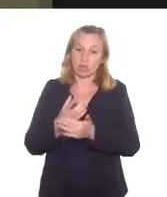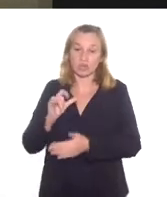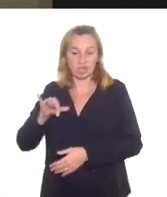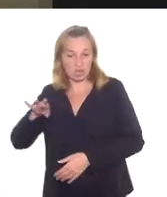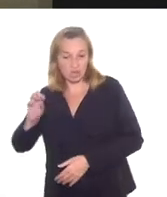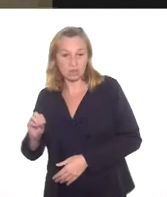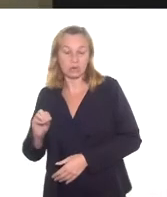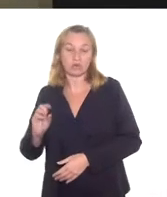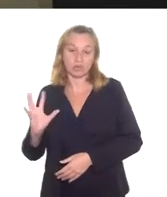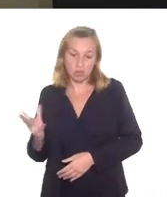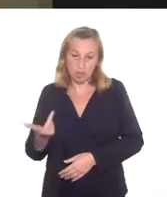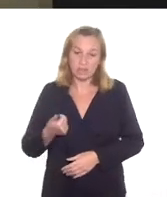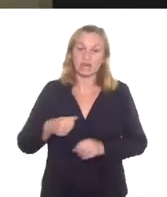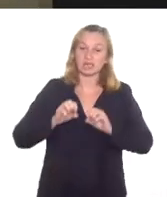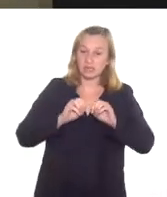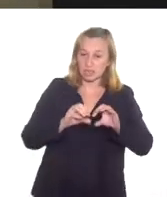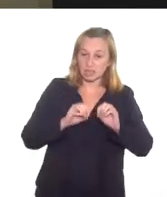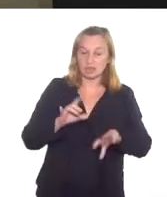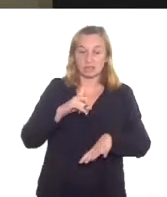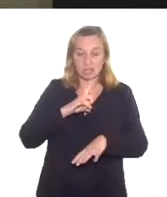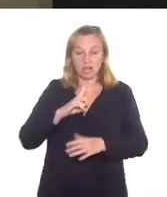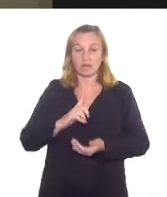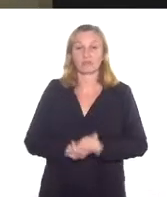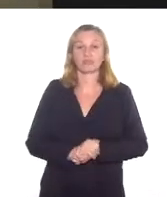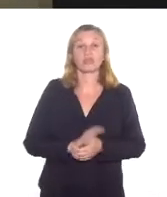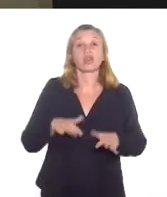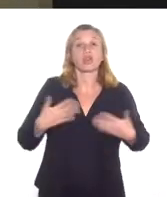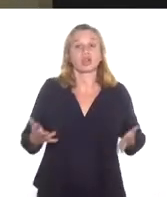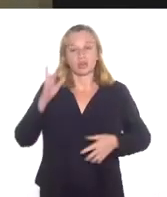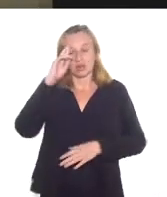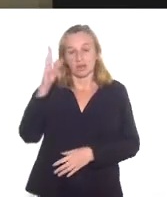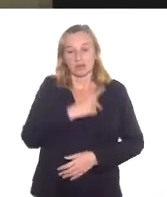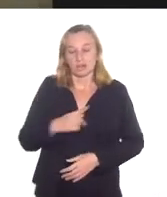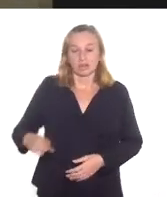nesse espaço também privilegiado da cidade. Então, senhor presidente,